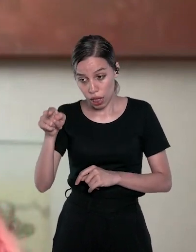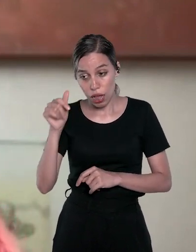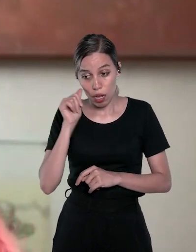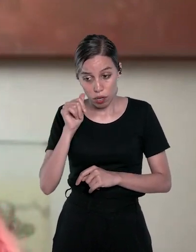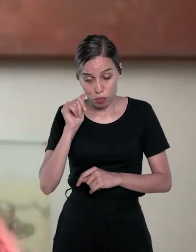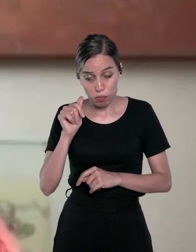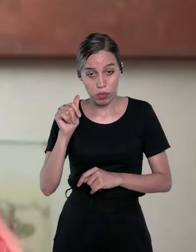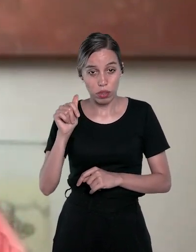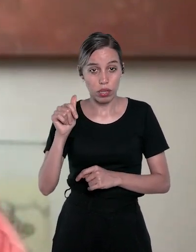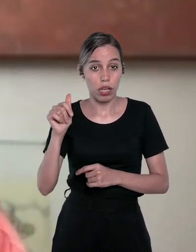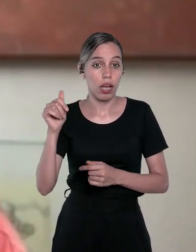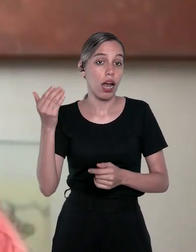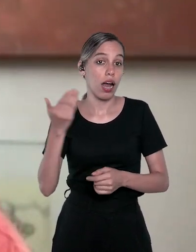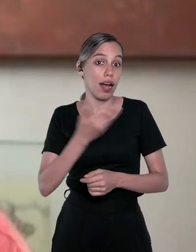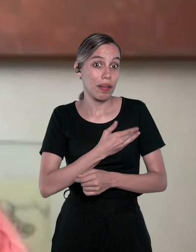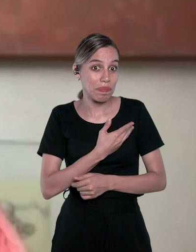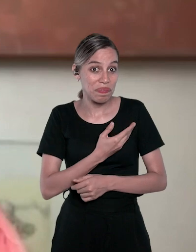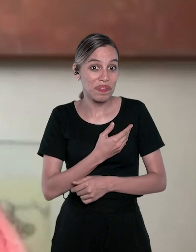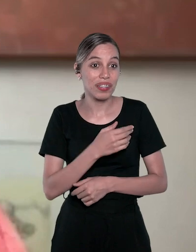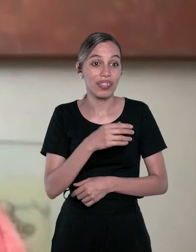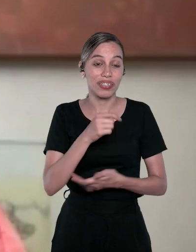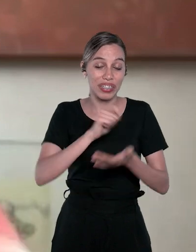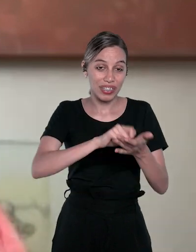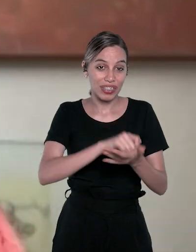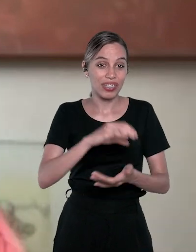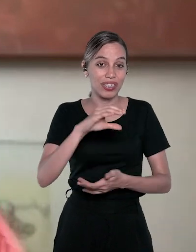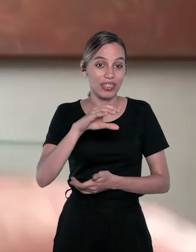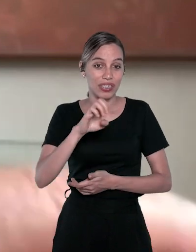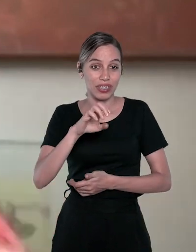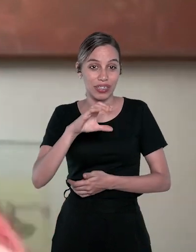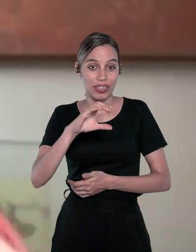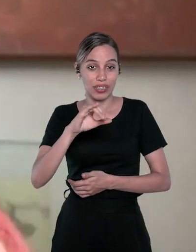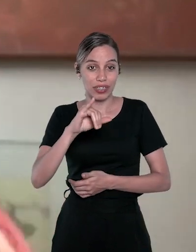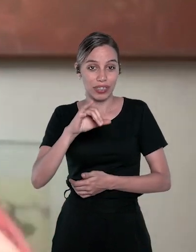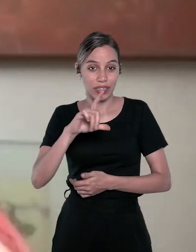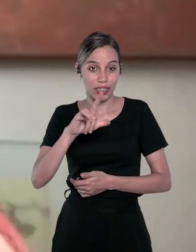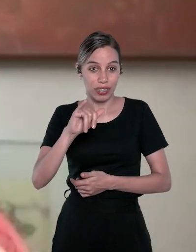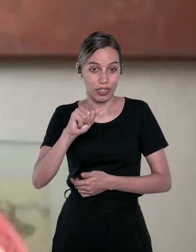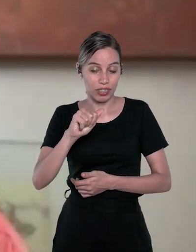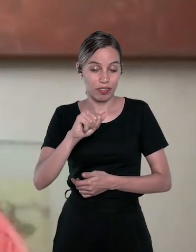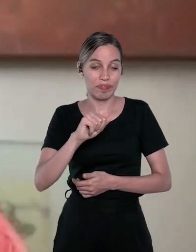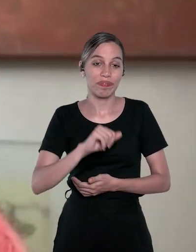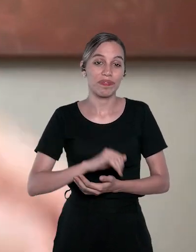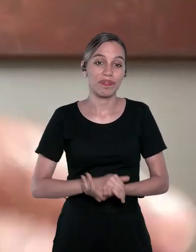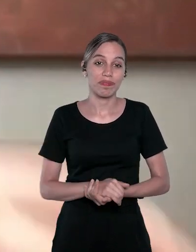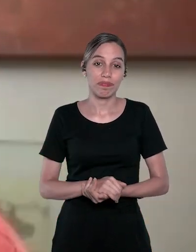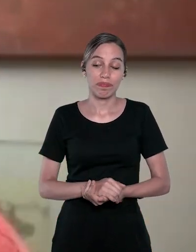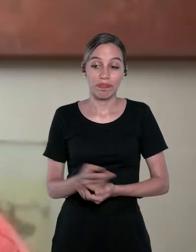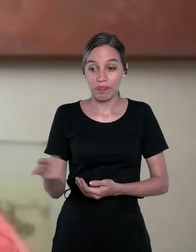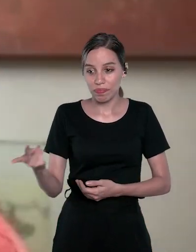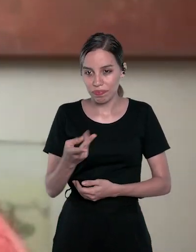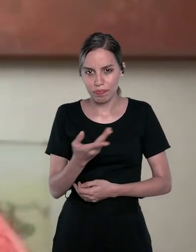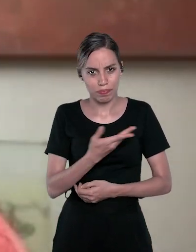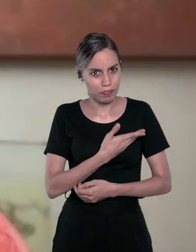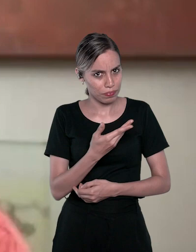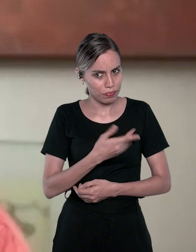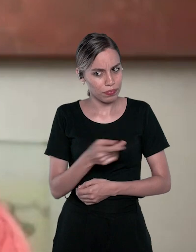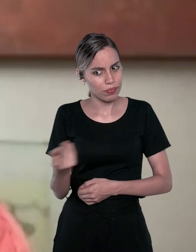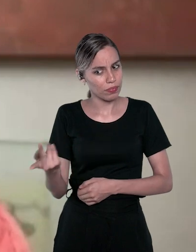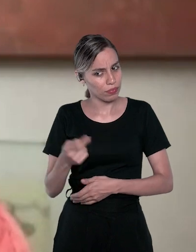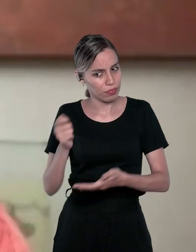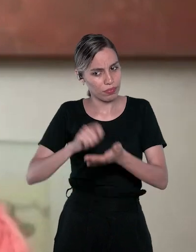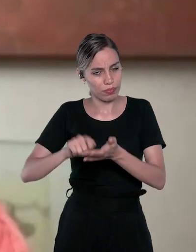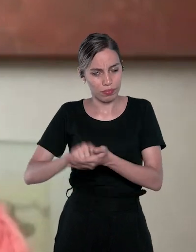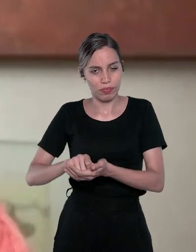de Cecília Meirelles. Mas ela circulou muito nesse eixo, Belo Horizonte, Rio, São Paulo,